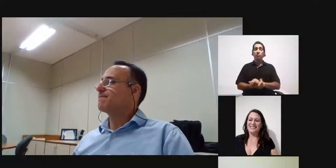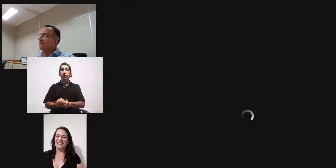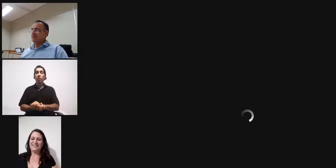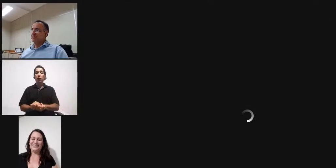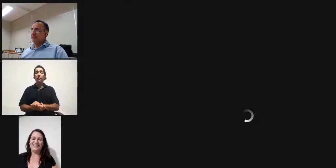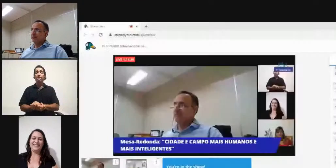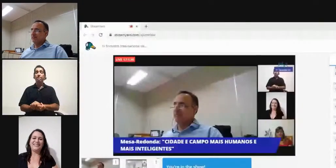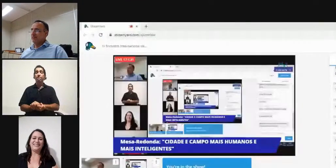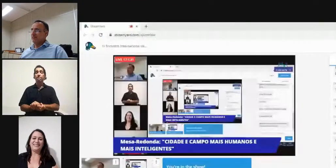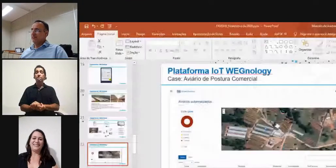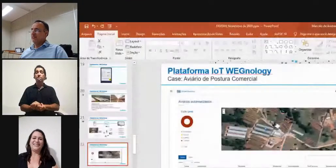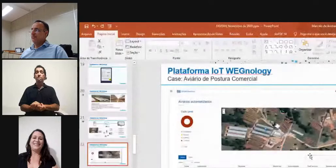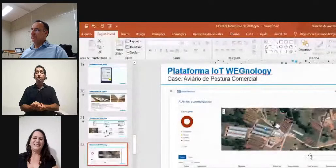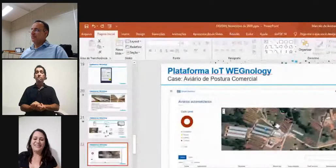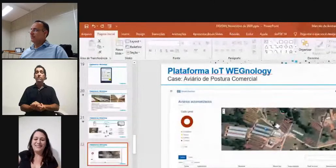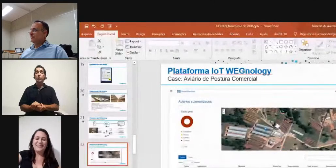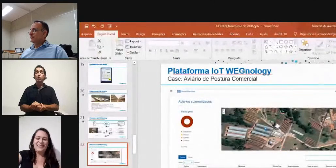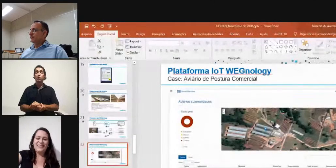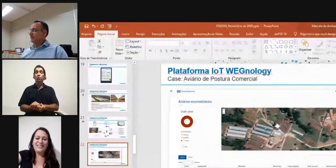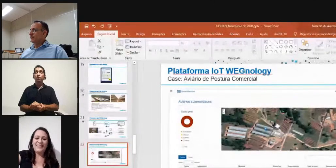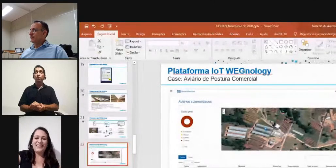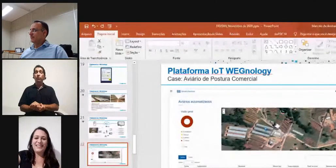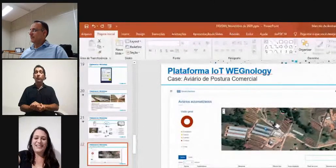Agora sim?